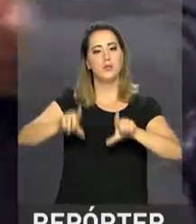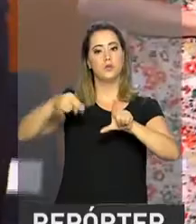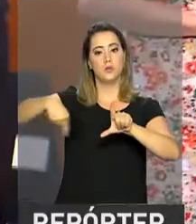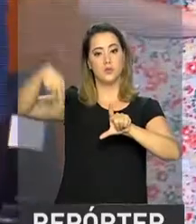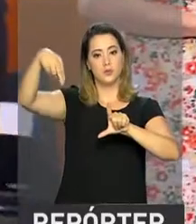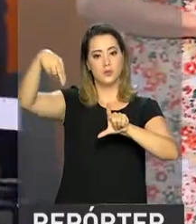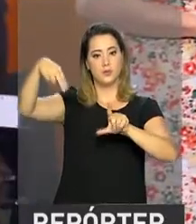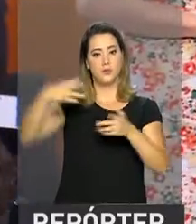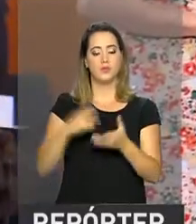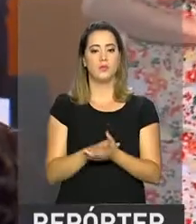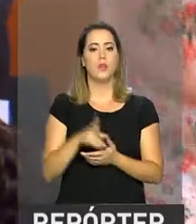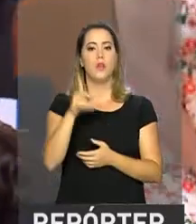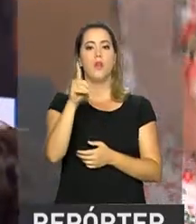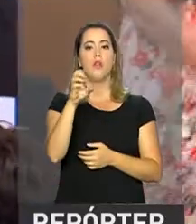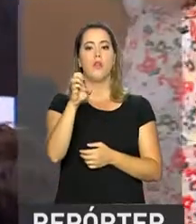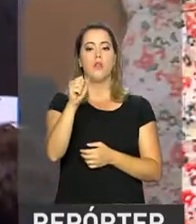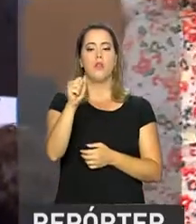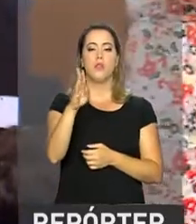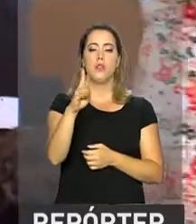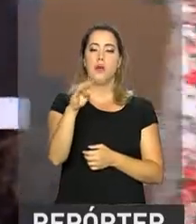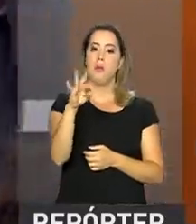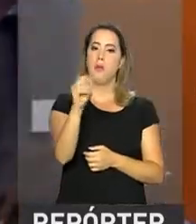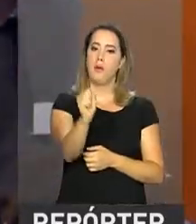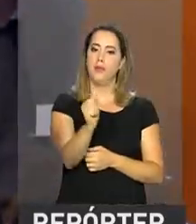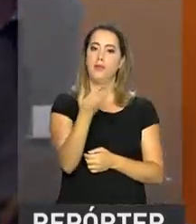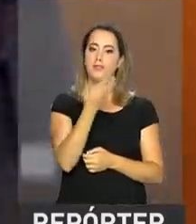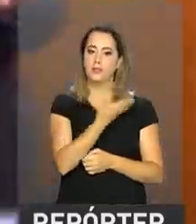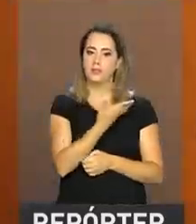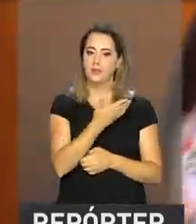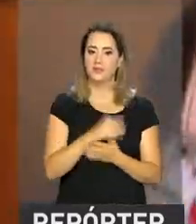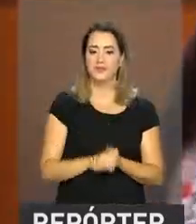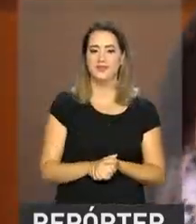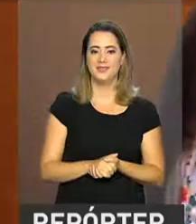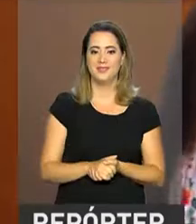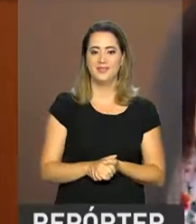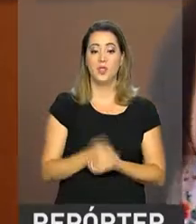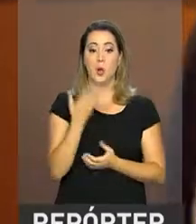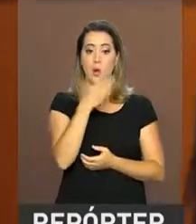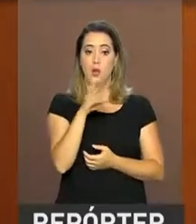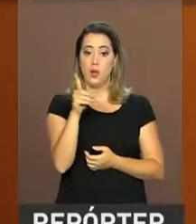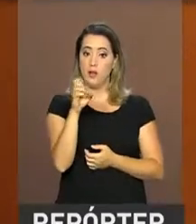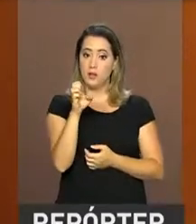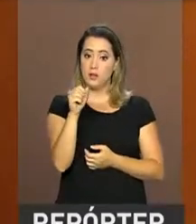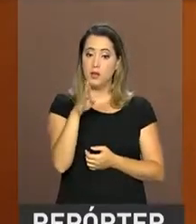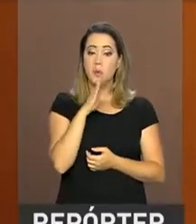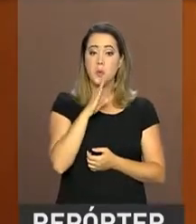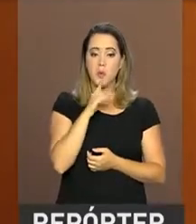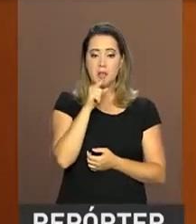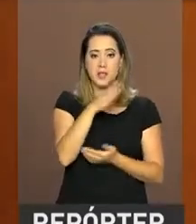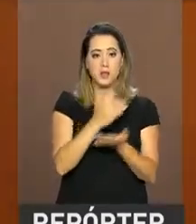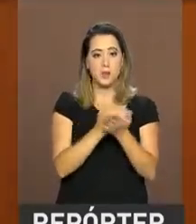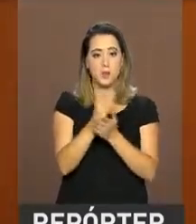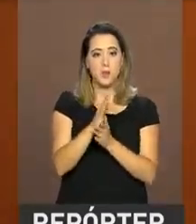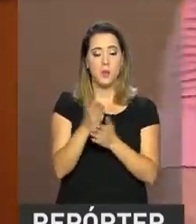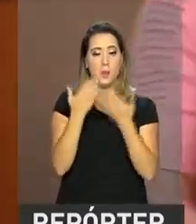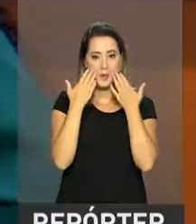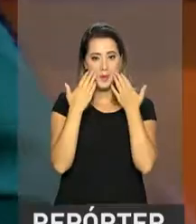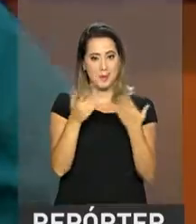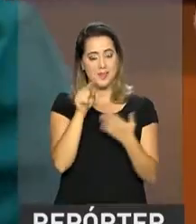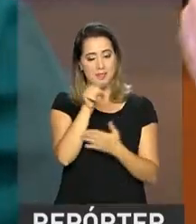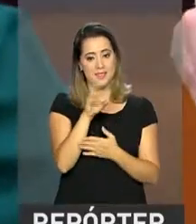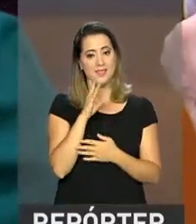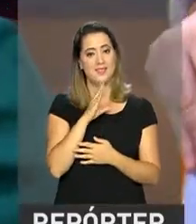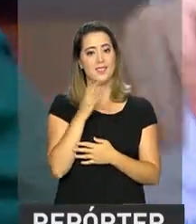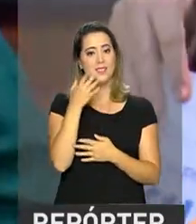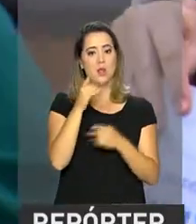norte, a Débora de Souza Leal Ribeiro. E olha a Débora aí, que a gente conheceu no início da reportagem.